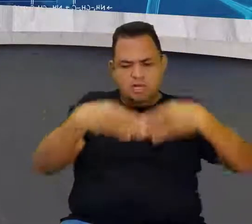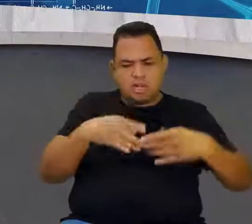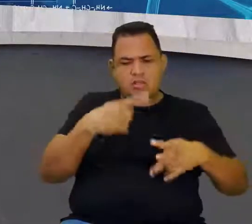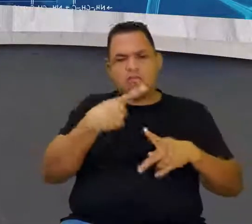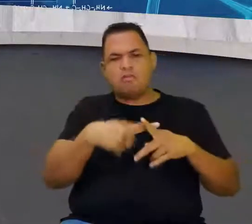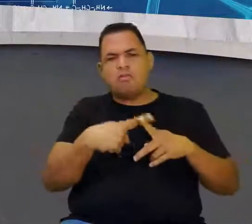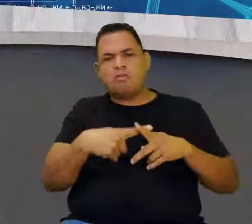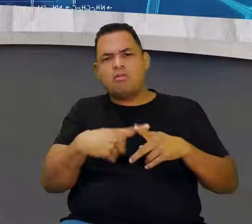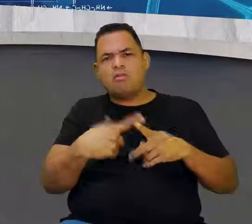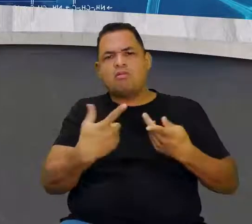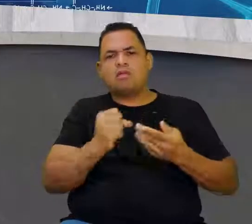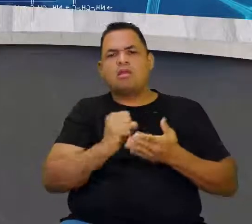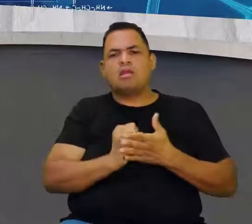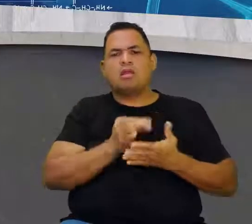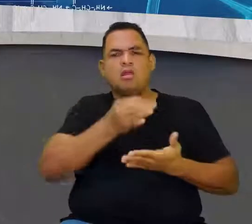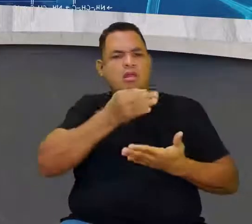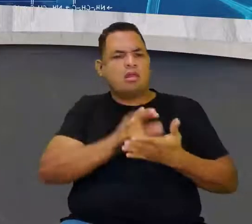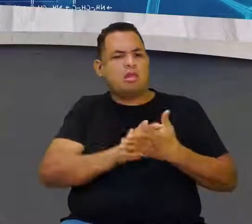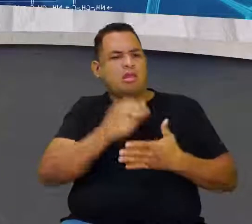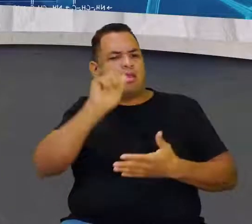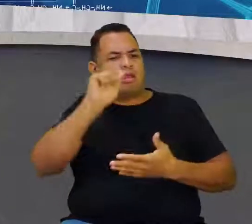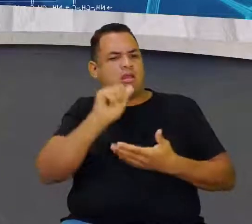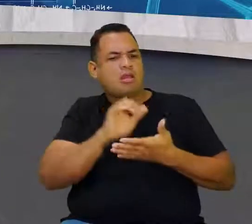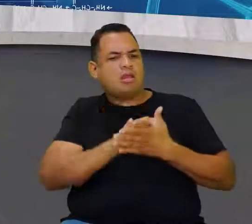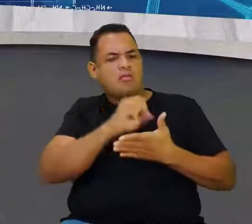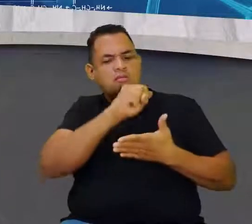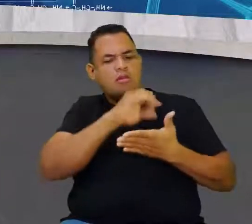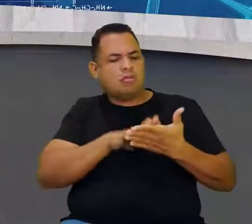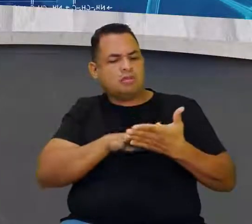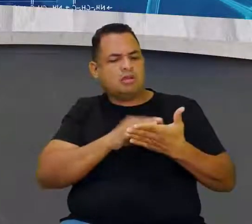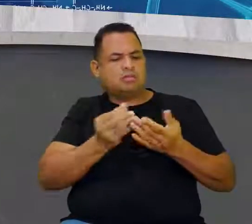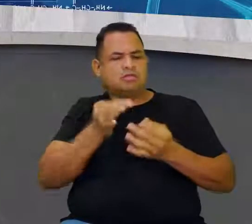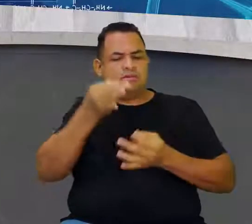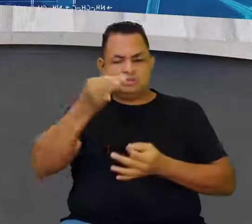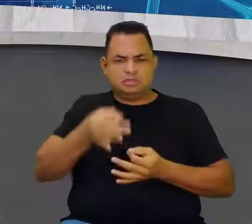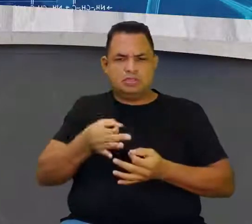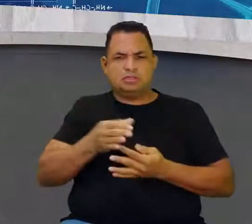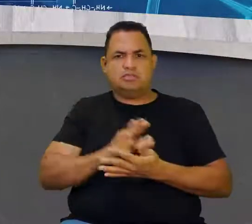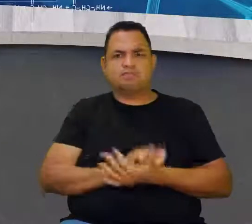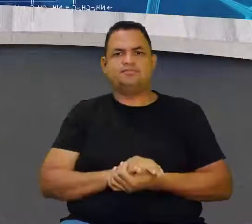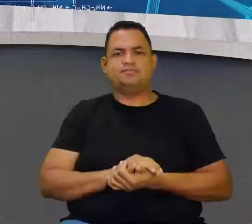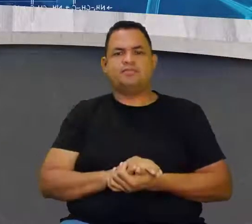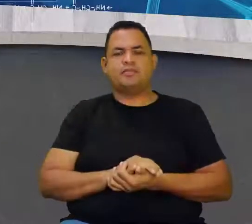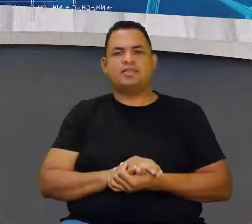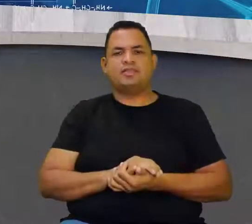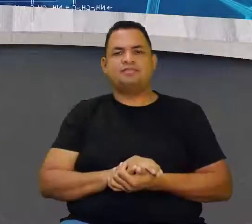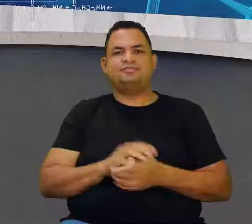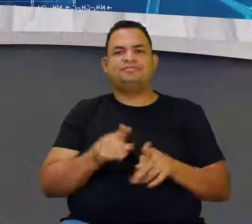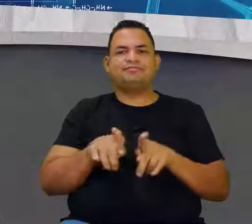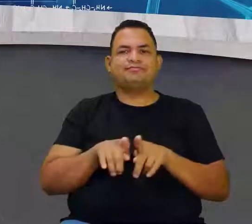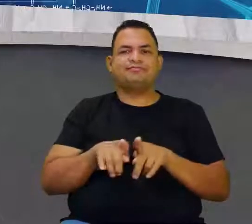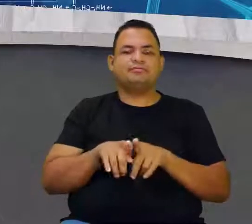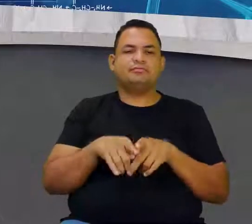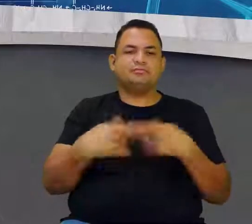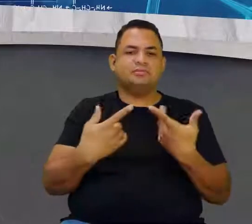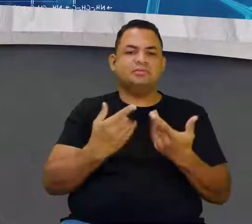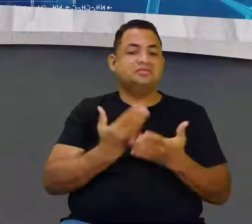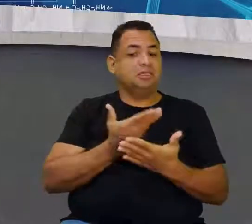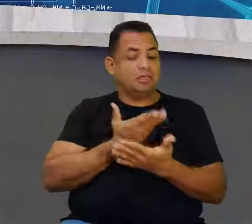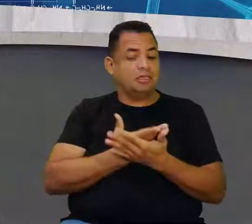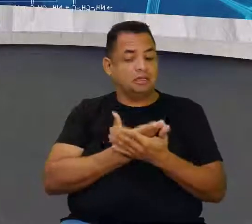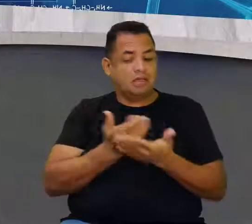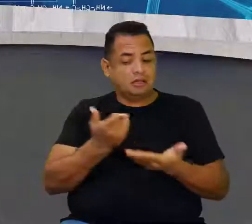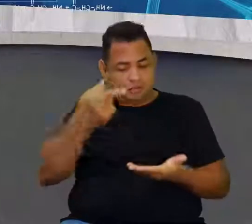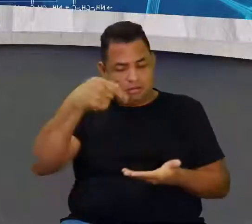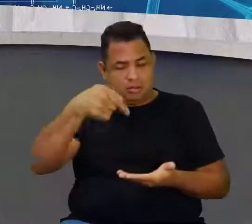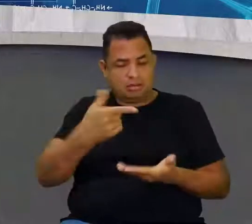porquê tal alternativa ela vai ser descartada como resposta certa. Assim como a gente faz em muitas das nossas aulas.